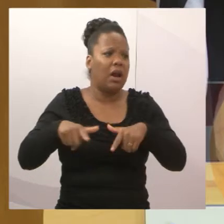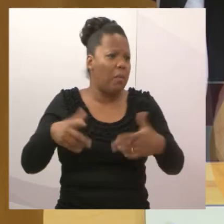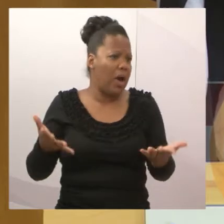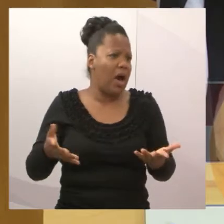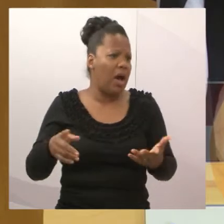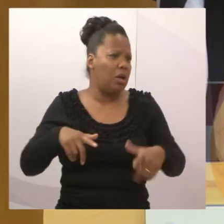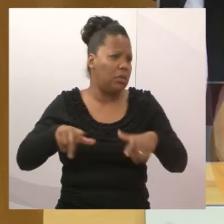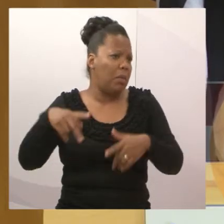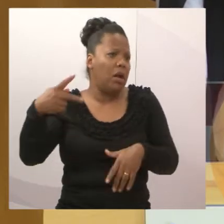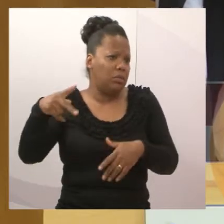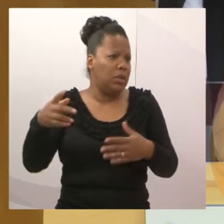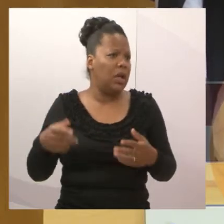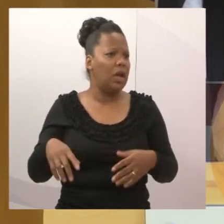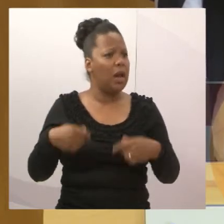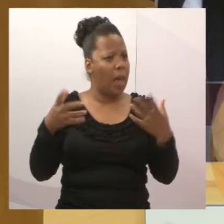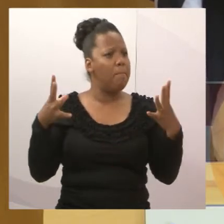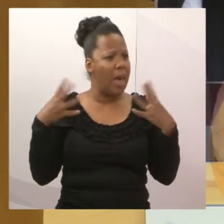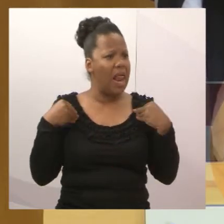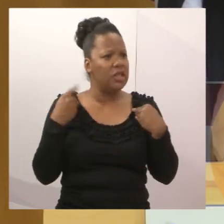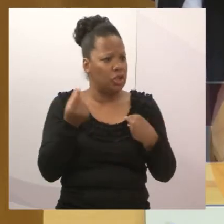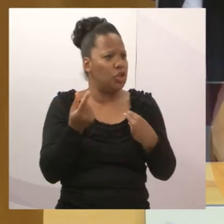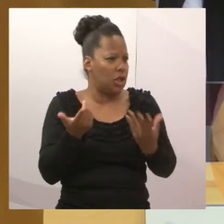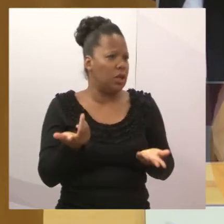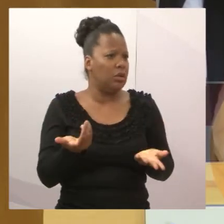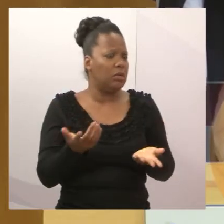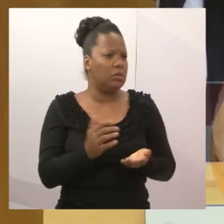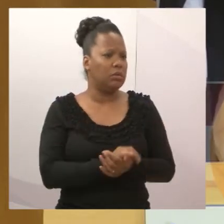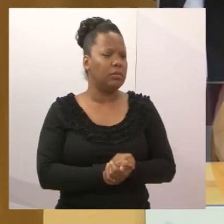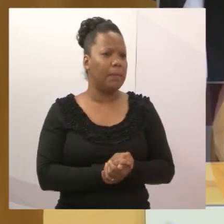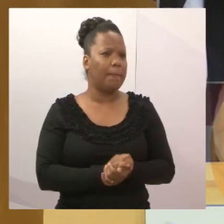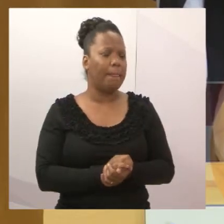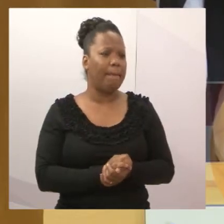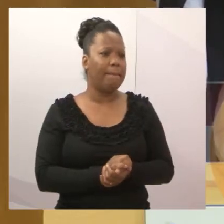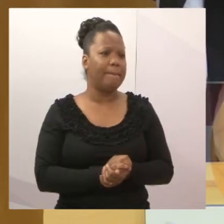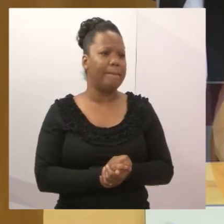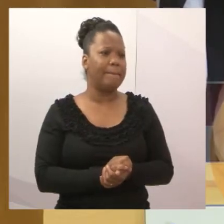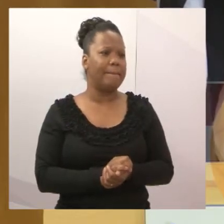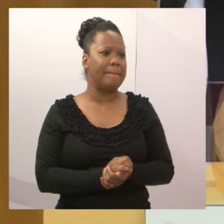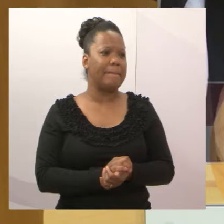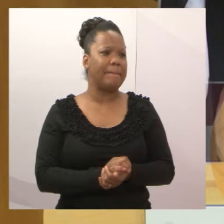também. Então... eu espero realmente que venha, né,